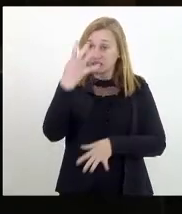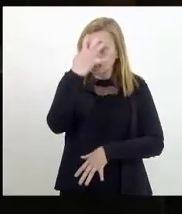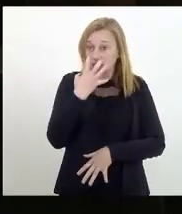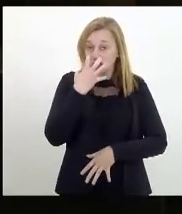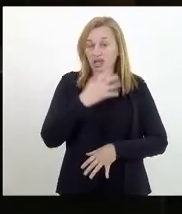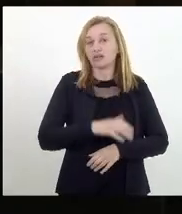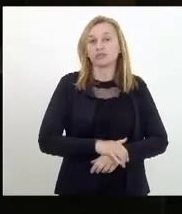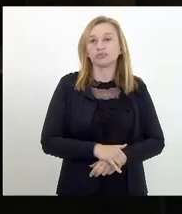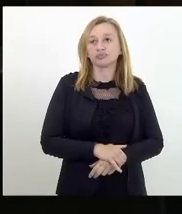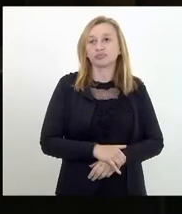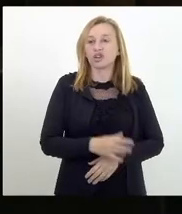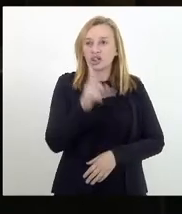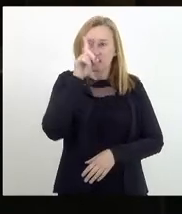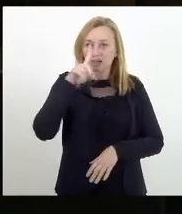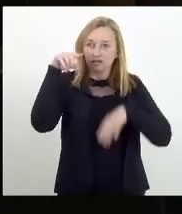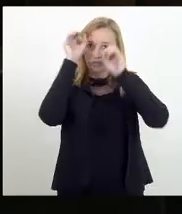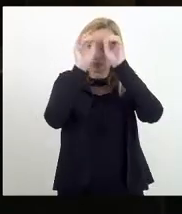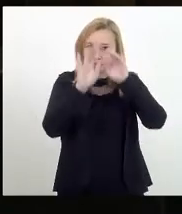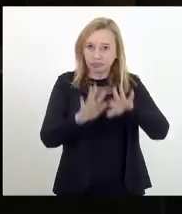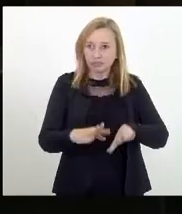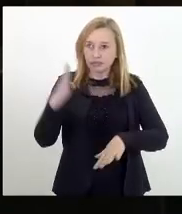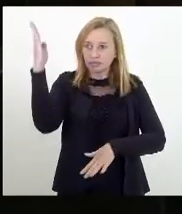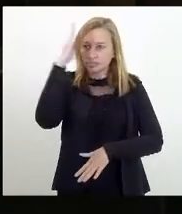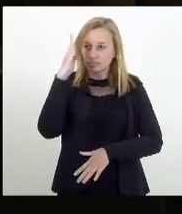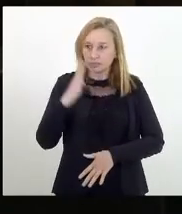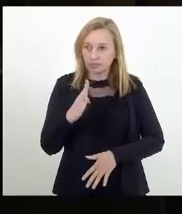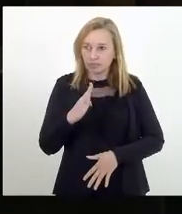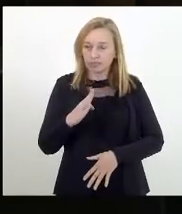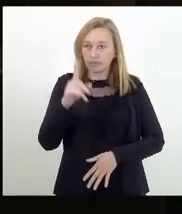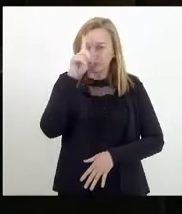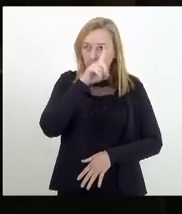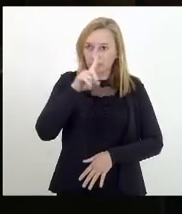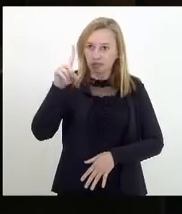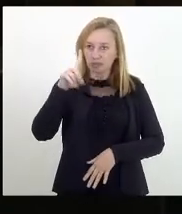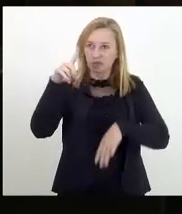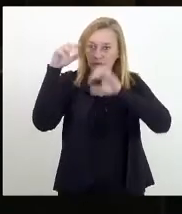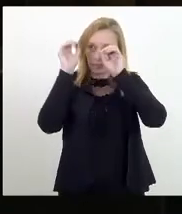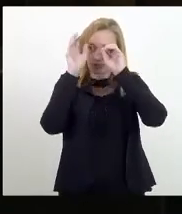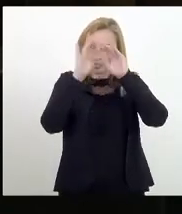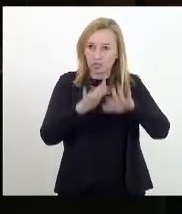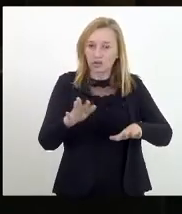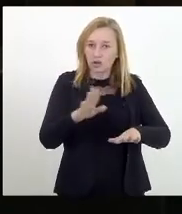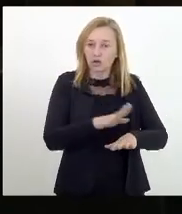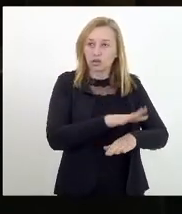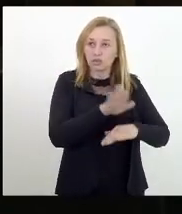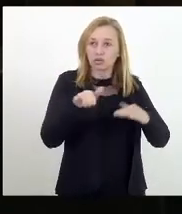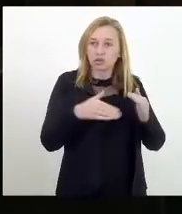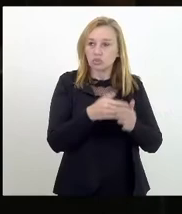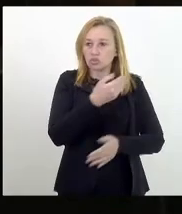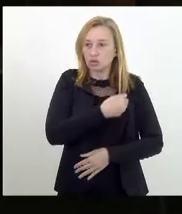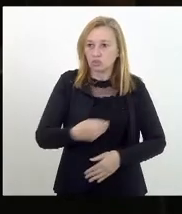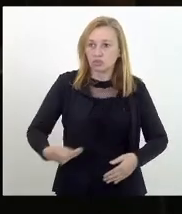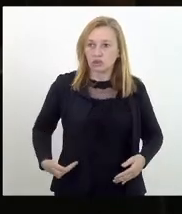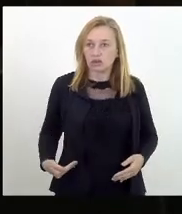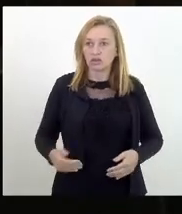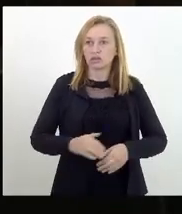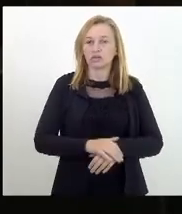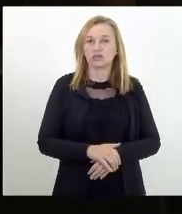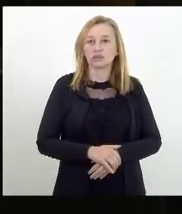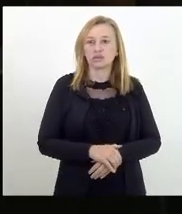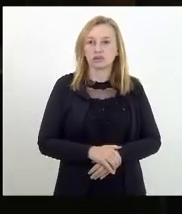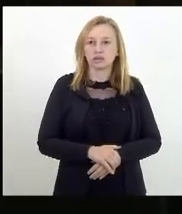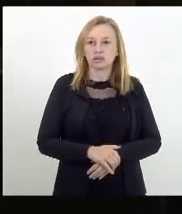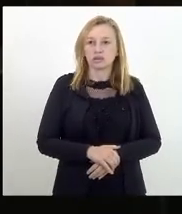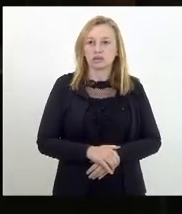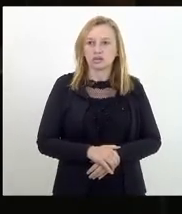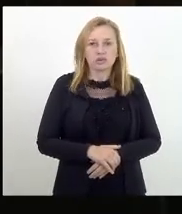que Deus abençoe o Brasil que Deus abençoe todas as nossas autoridades e saibam